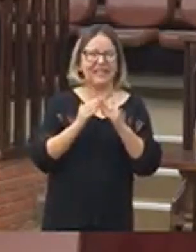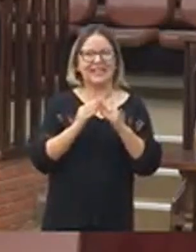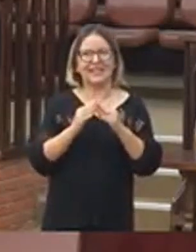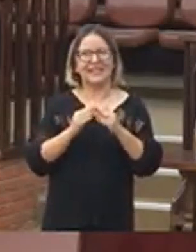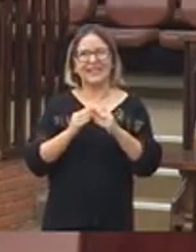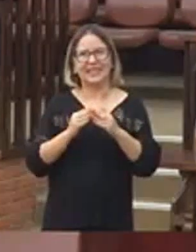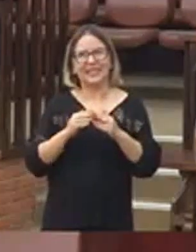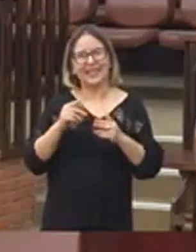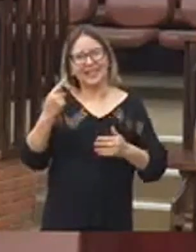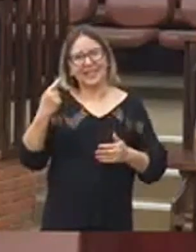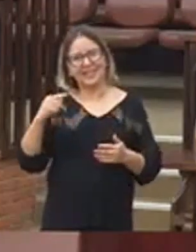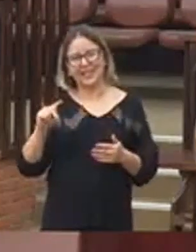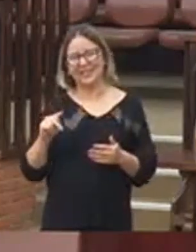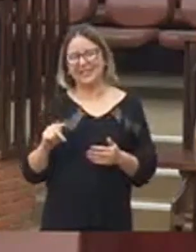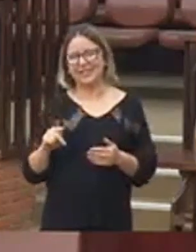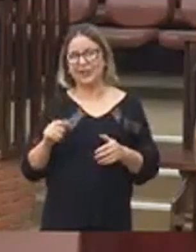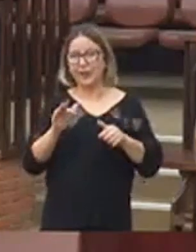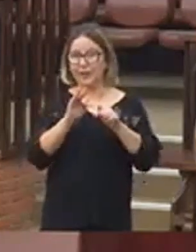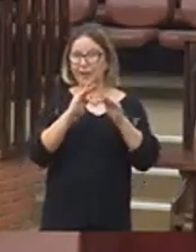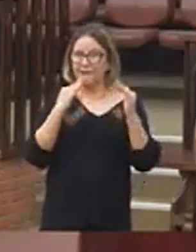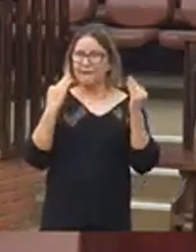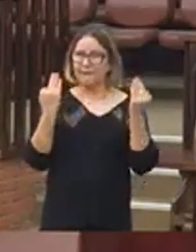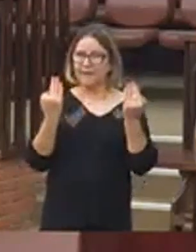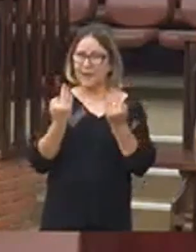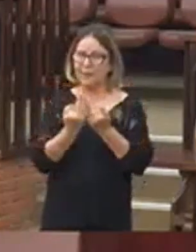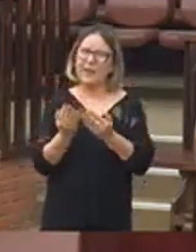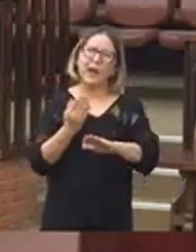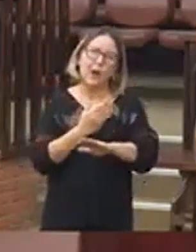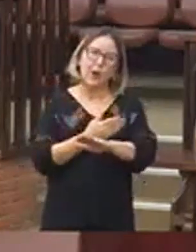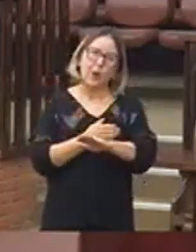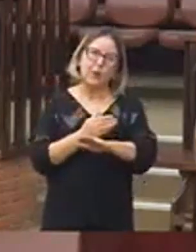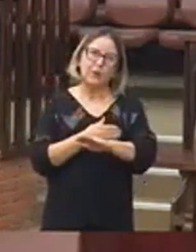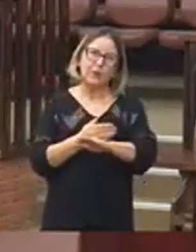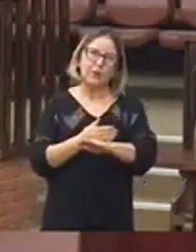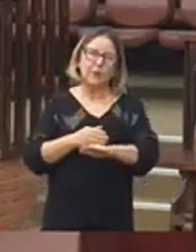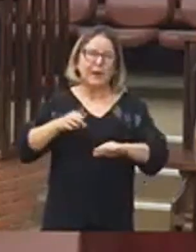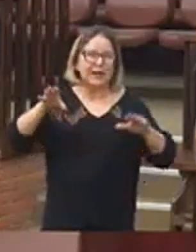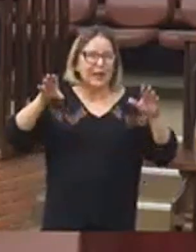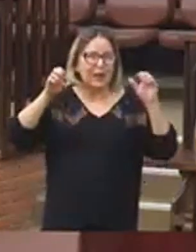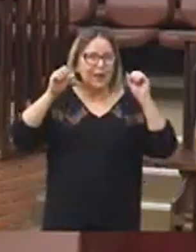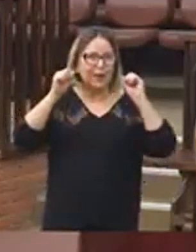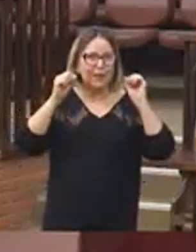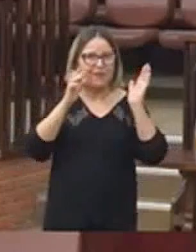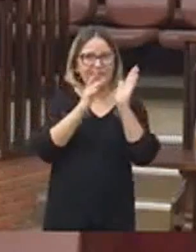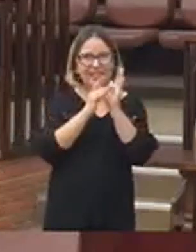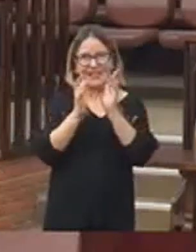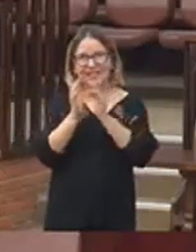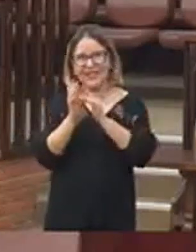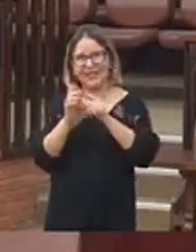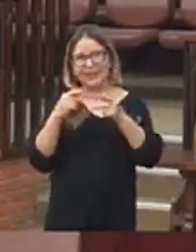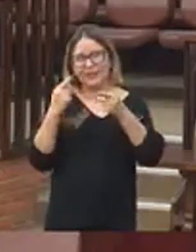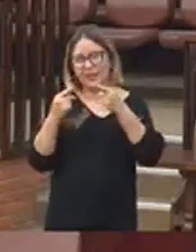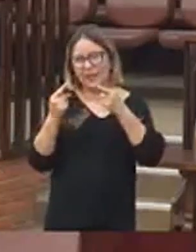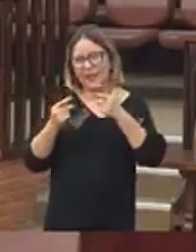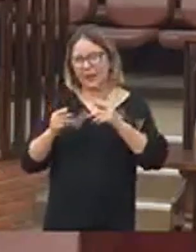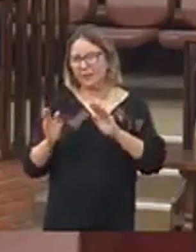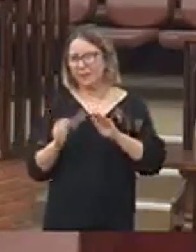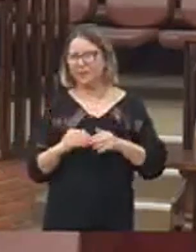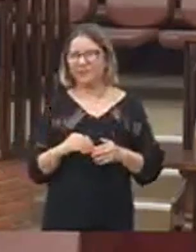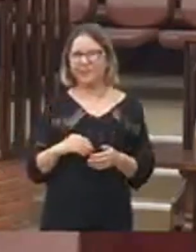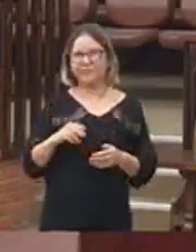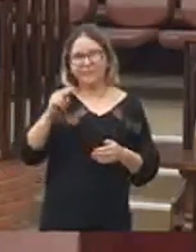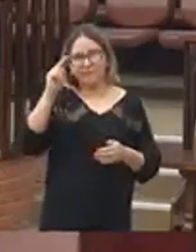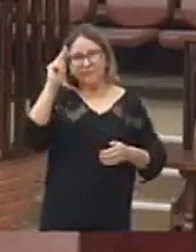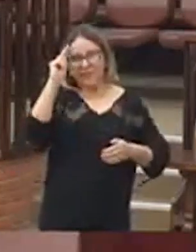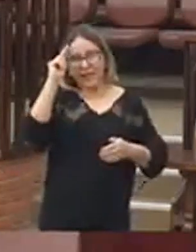Era uma família que estava acostumada a ouvir Jesus falar. Lembram-se daquela outra experiência,